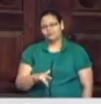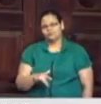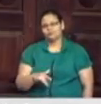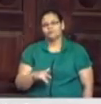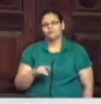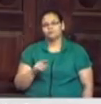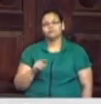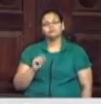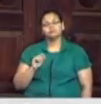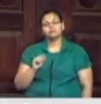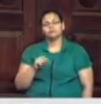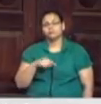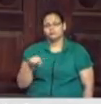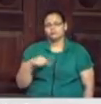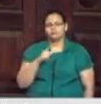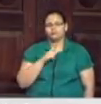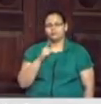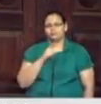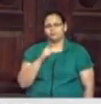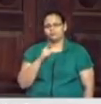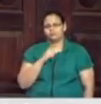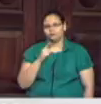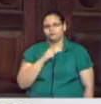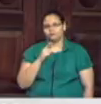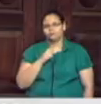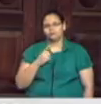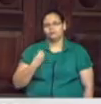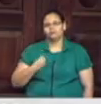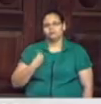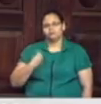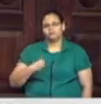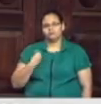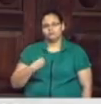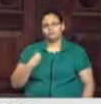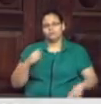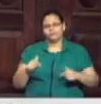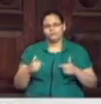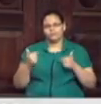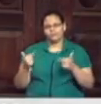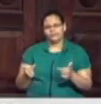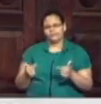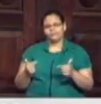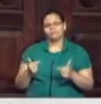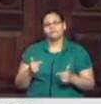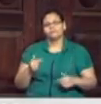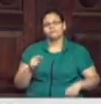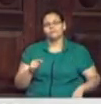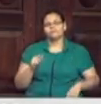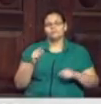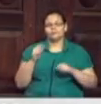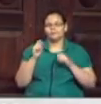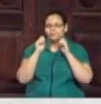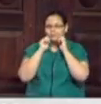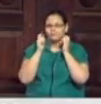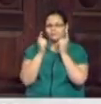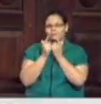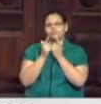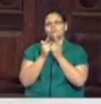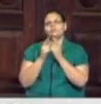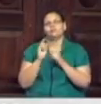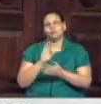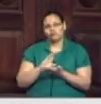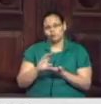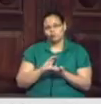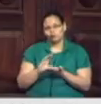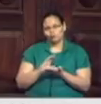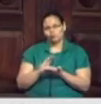institucional. Nós tivemos uma participação muito ativa, eu represento a Assembleia Legislativa no Conselho Estadual de Economia Solidária.